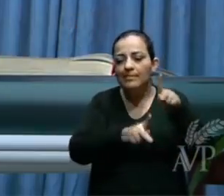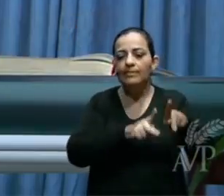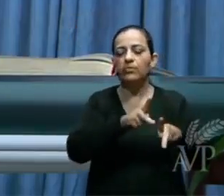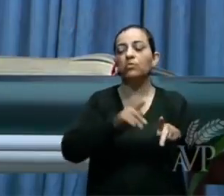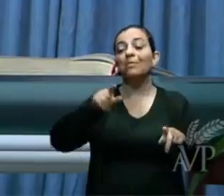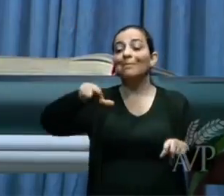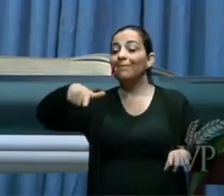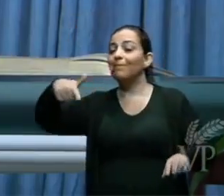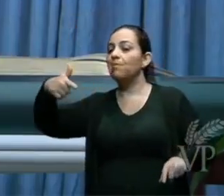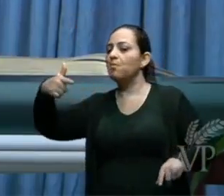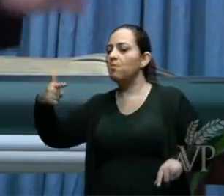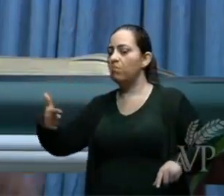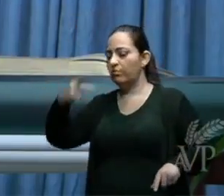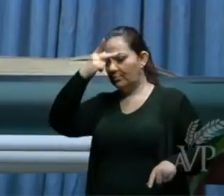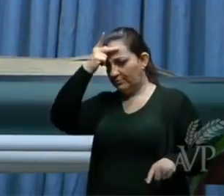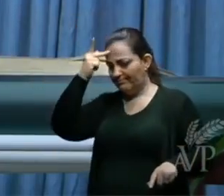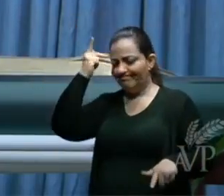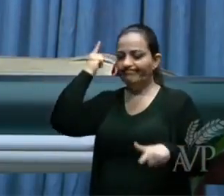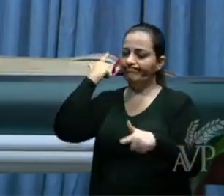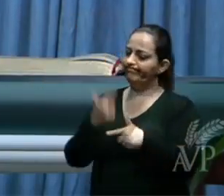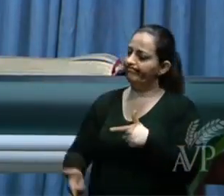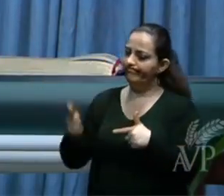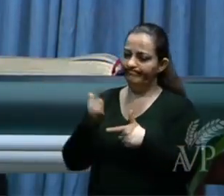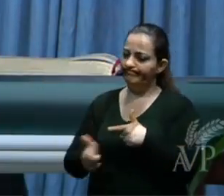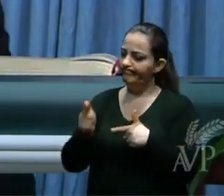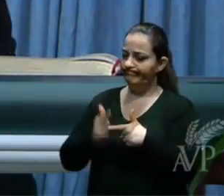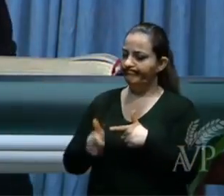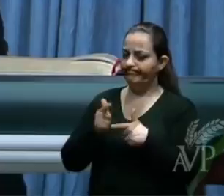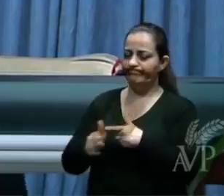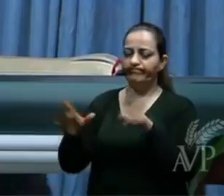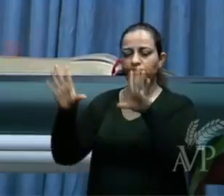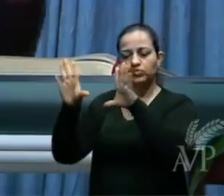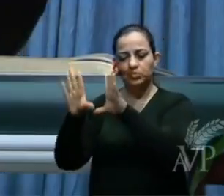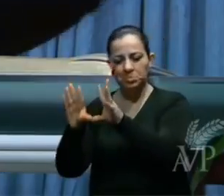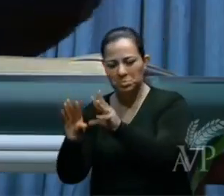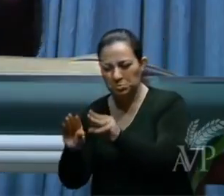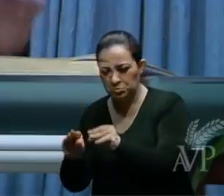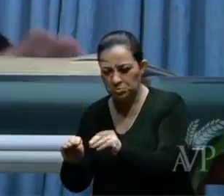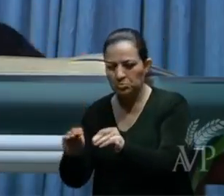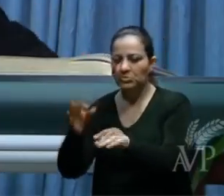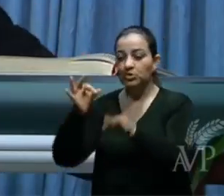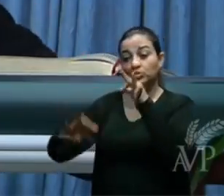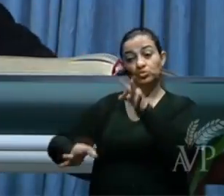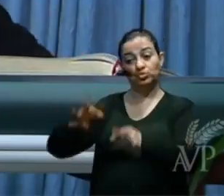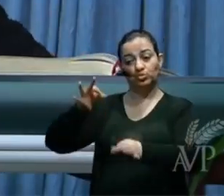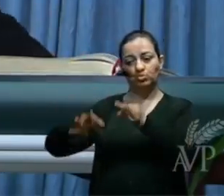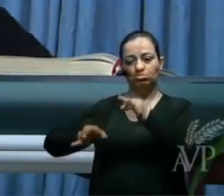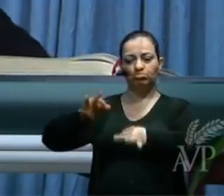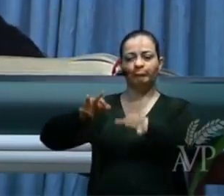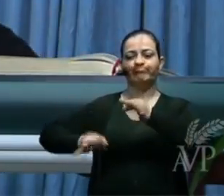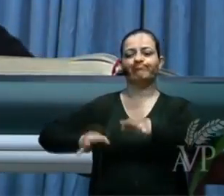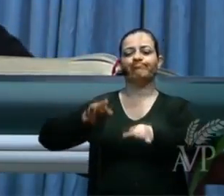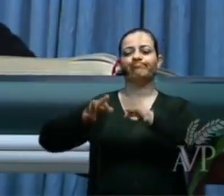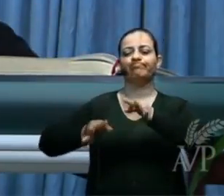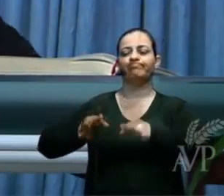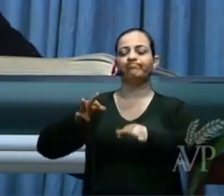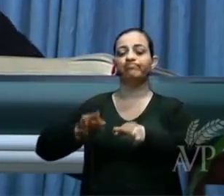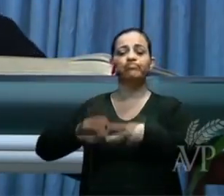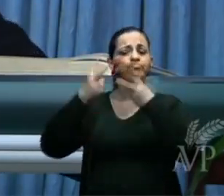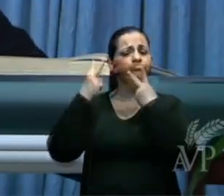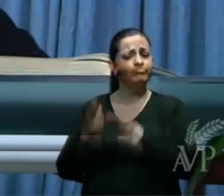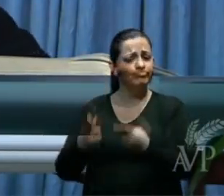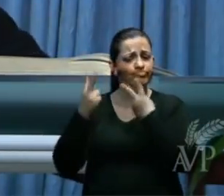ela é um problema é a escuridão ela é juízo a